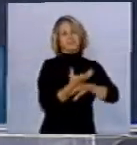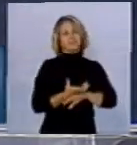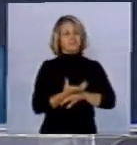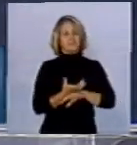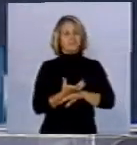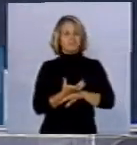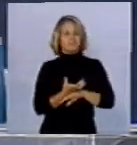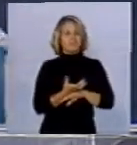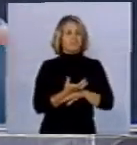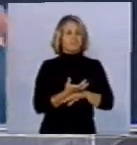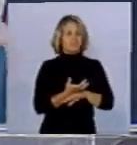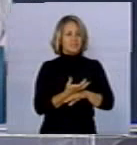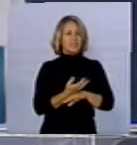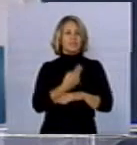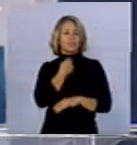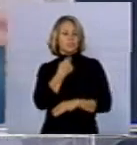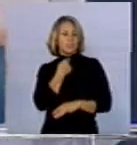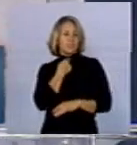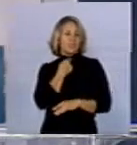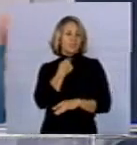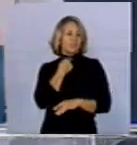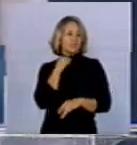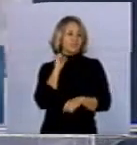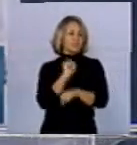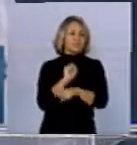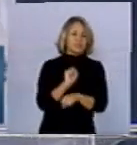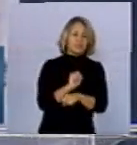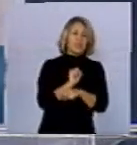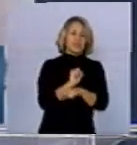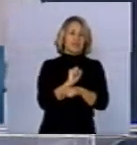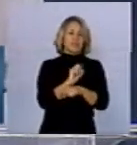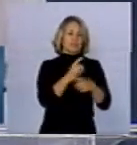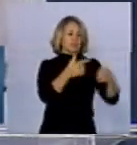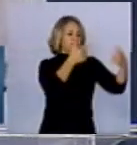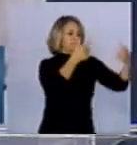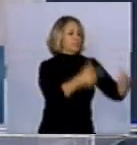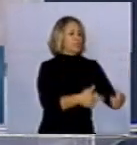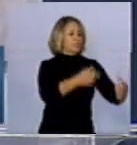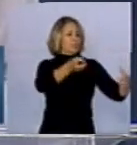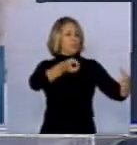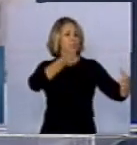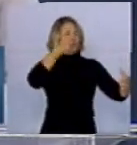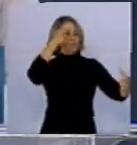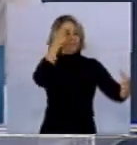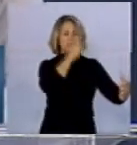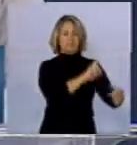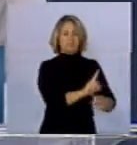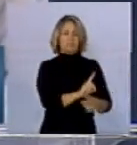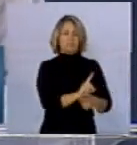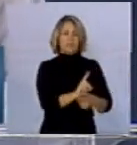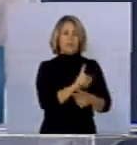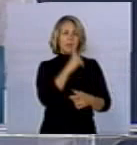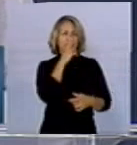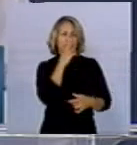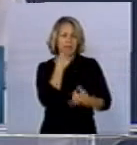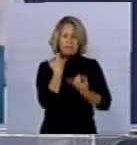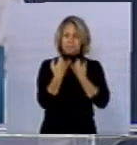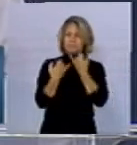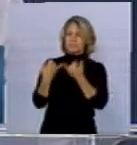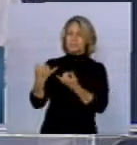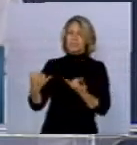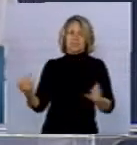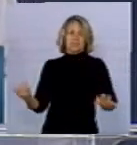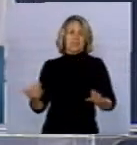não ser uma colônia cultural Esse é um jogo Este é o jogo